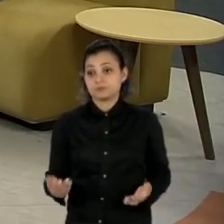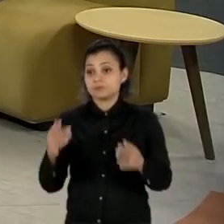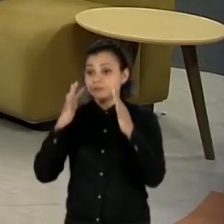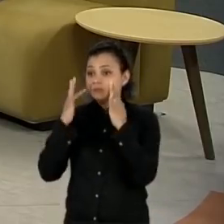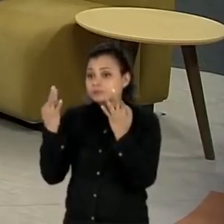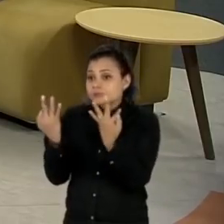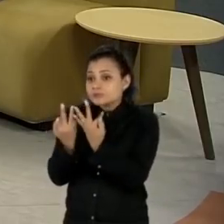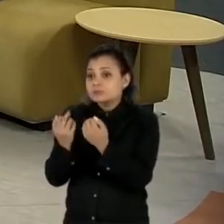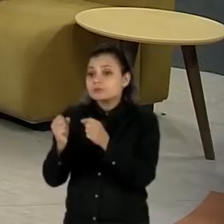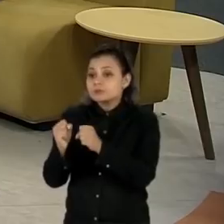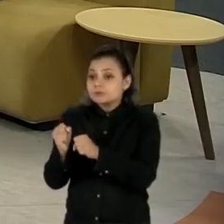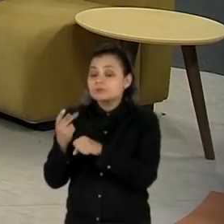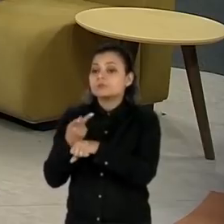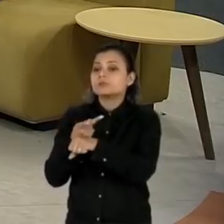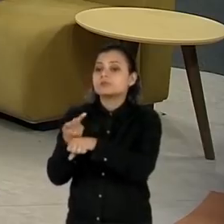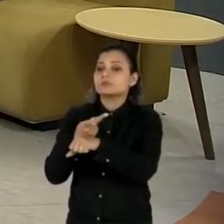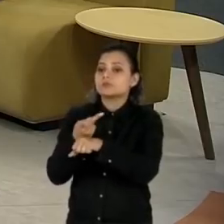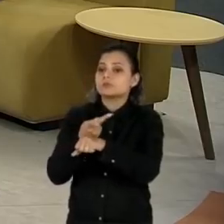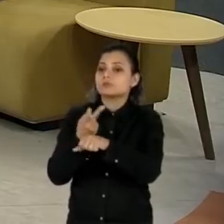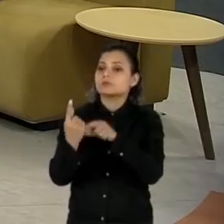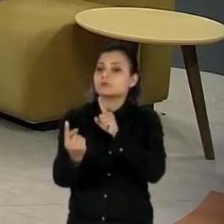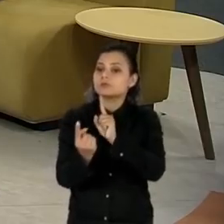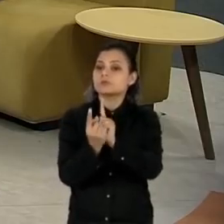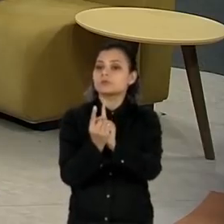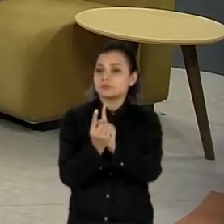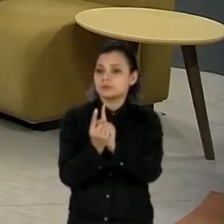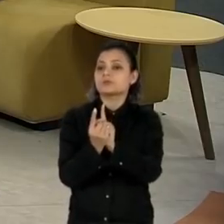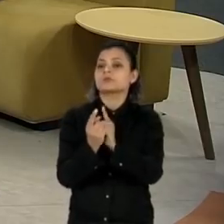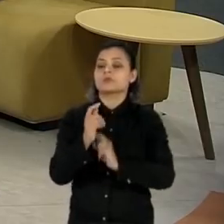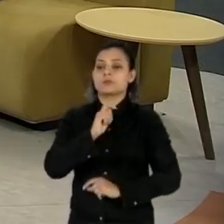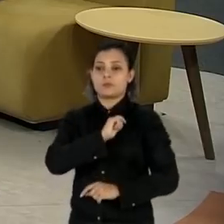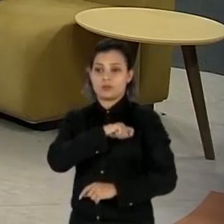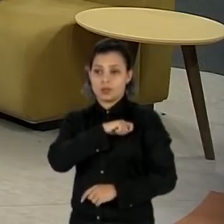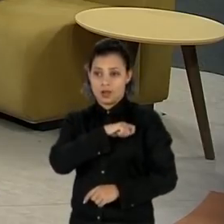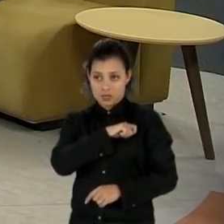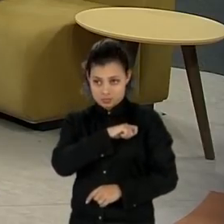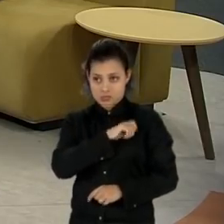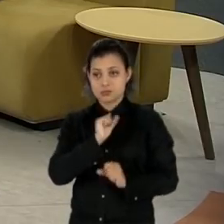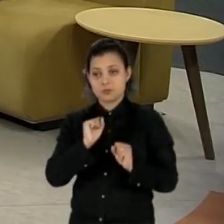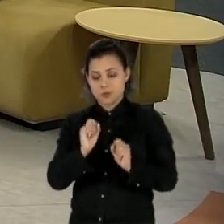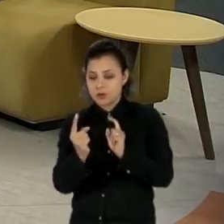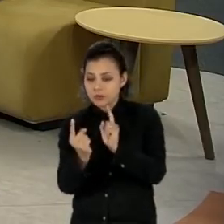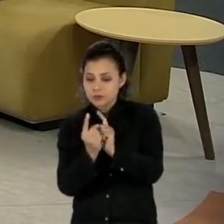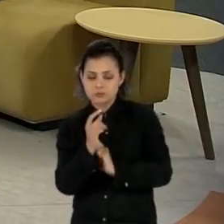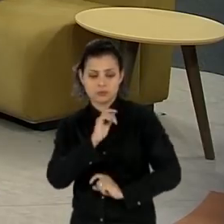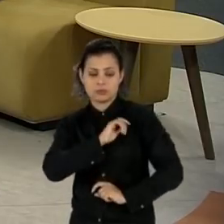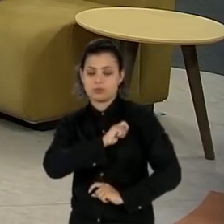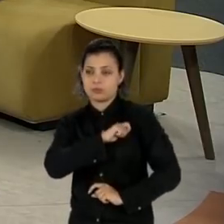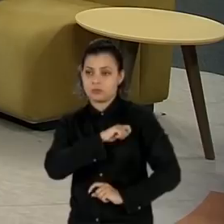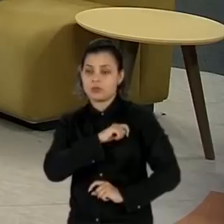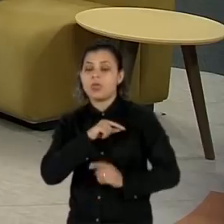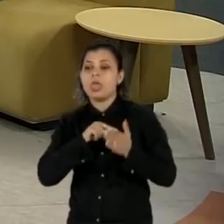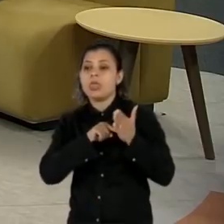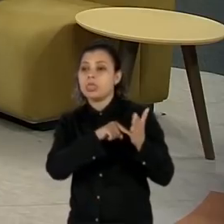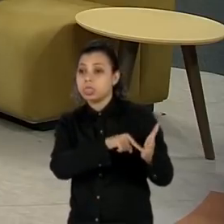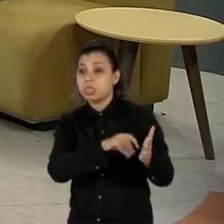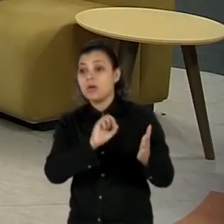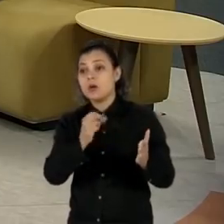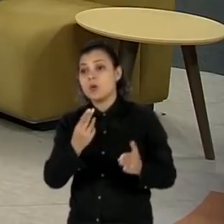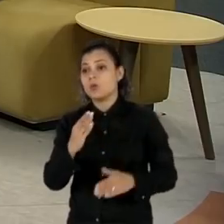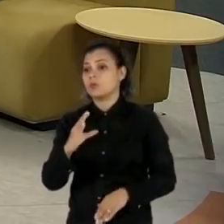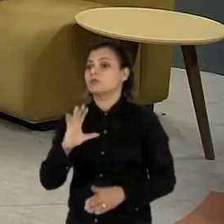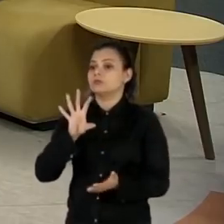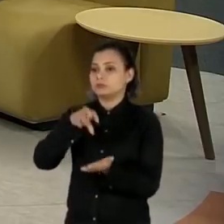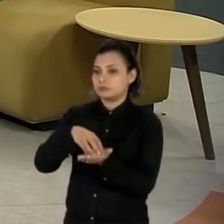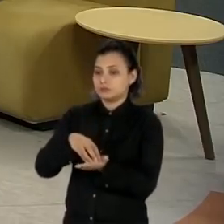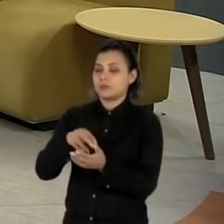família pode buscar o atendimento ou diretamente numa delegacia de polícia para prestar essa queixa ou no conselho